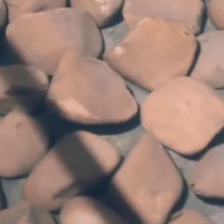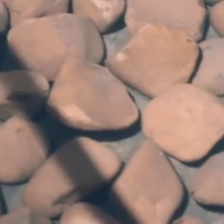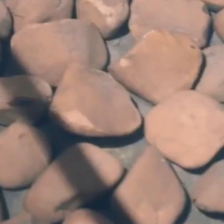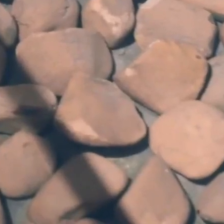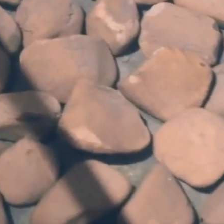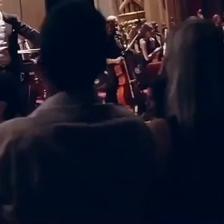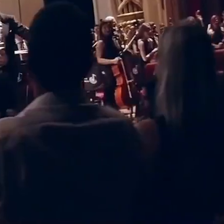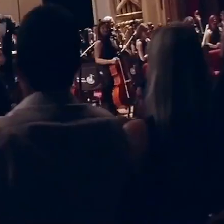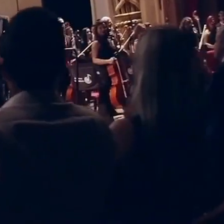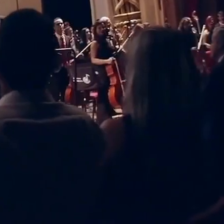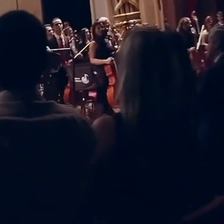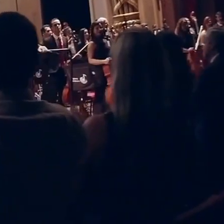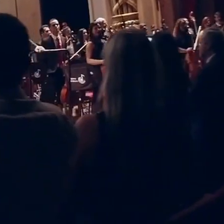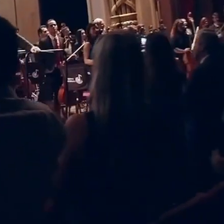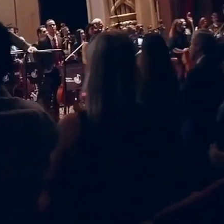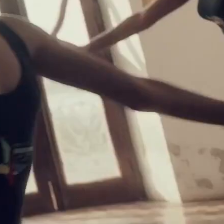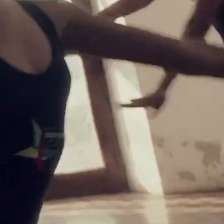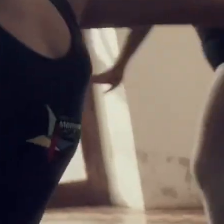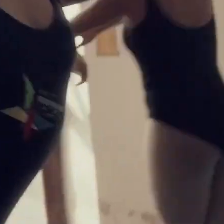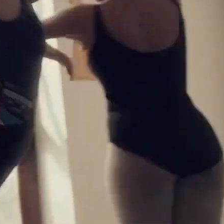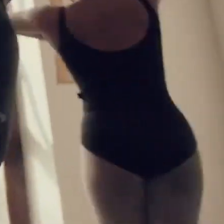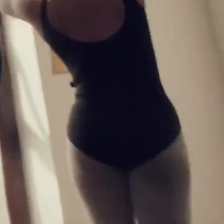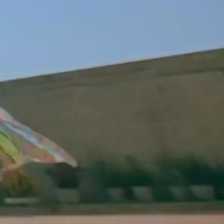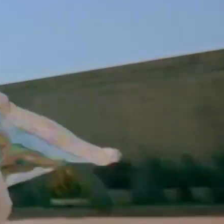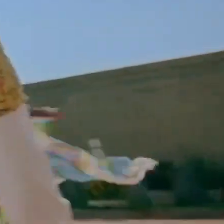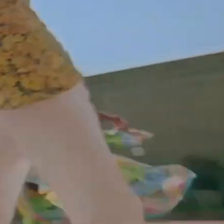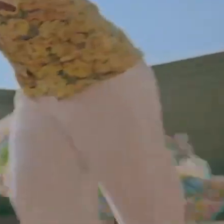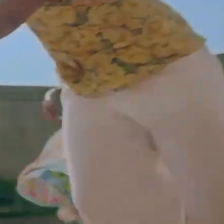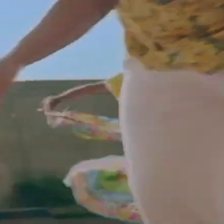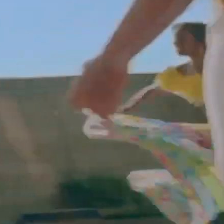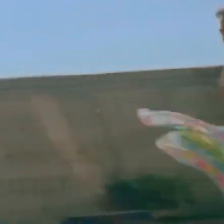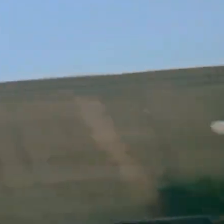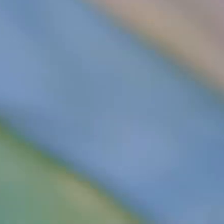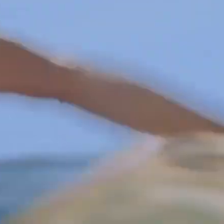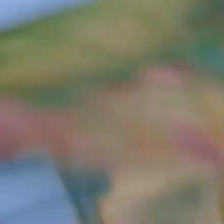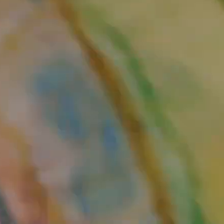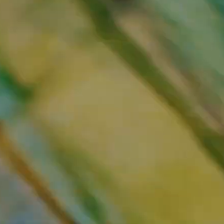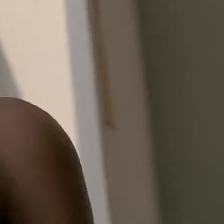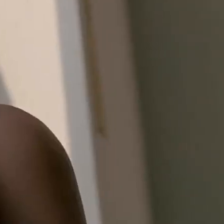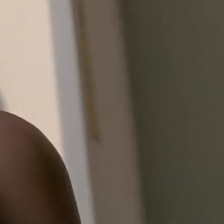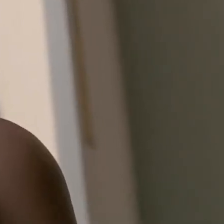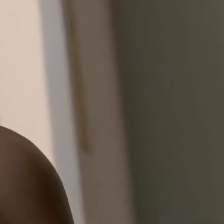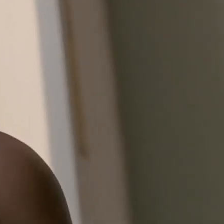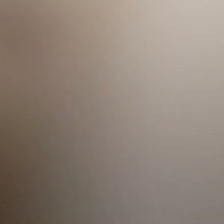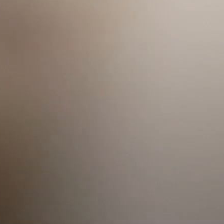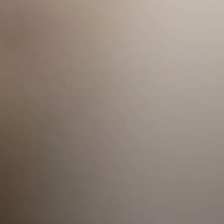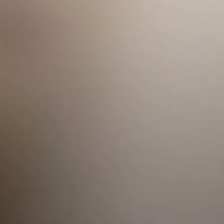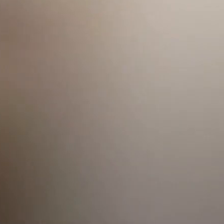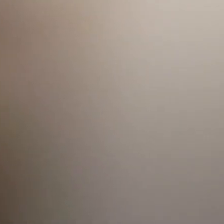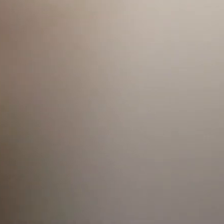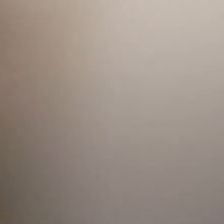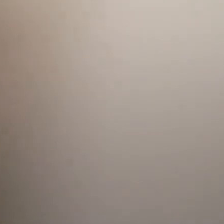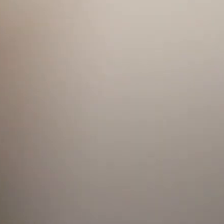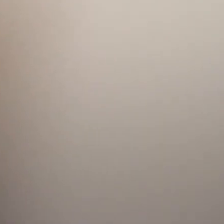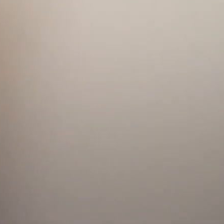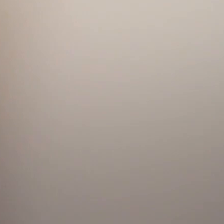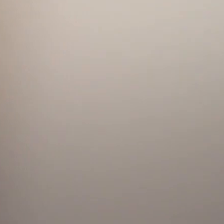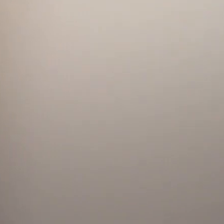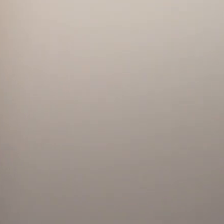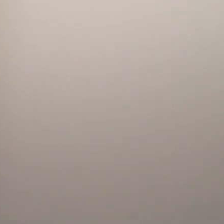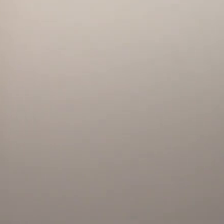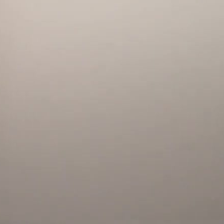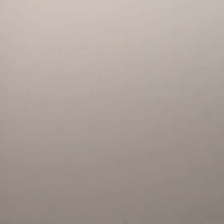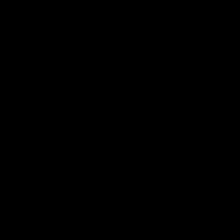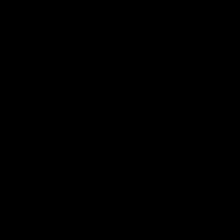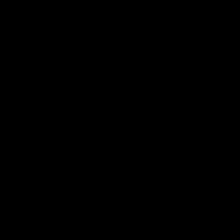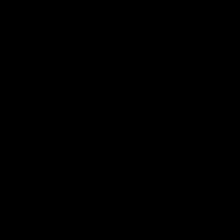Onde tem cultura, a Vale está. Apoiando e valorizando nossa cultura, crescemos e evoluímos